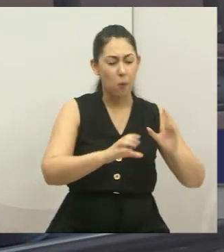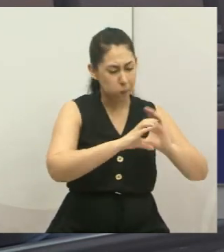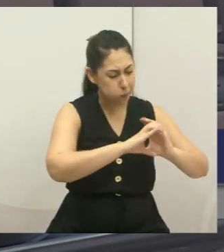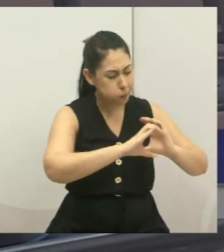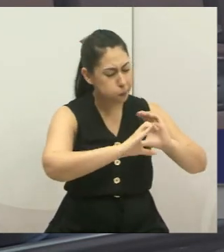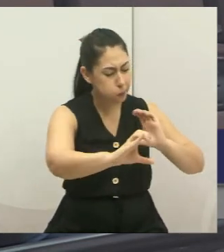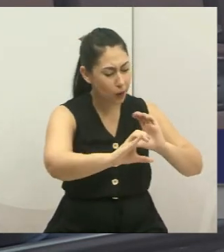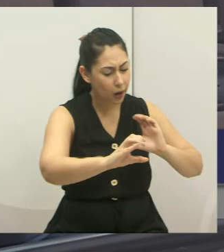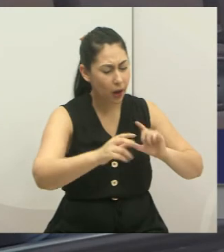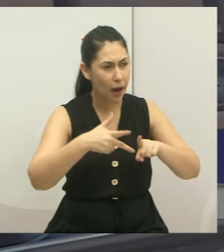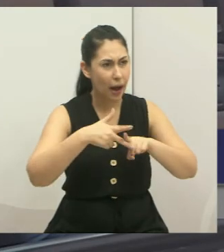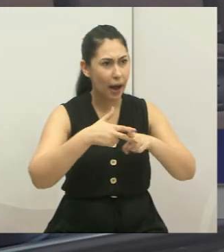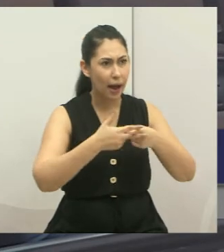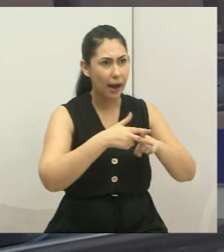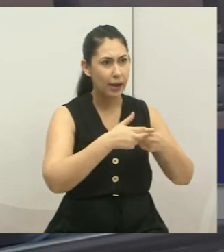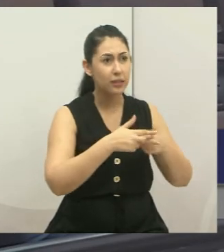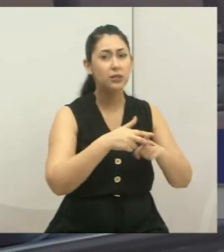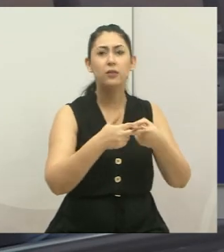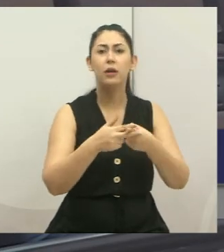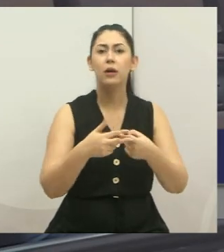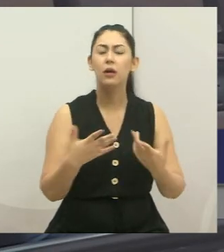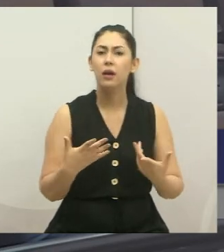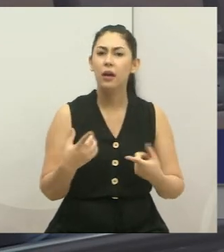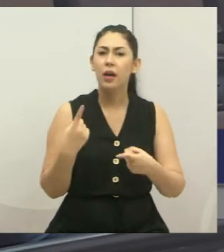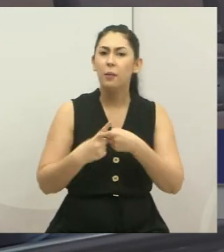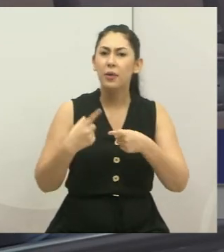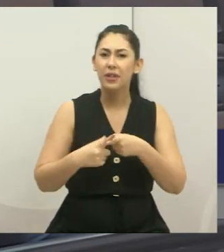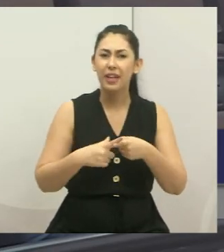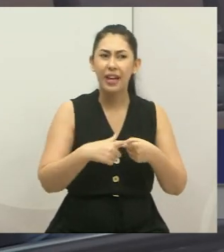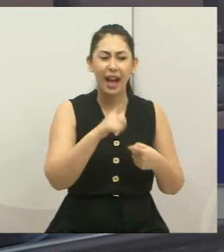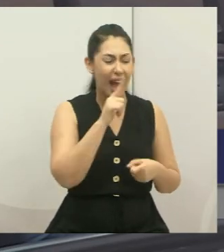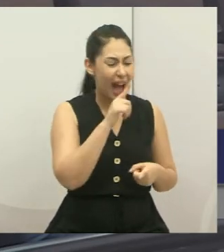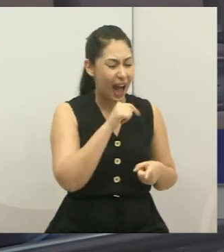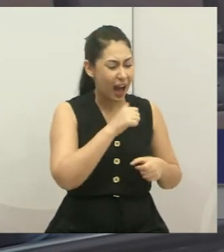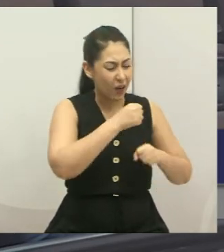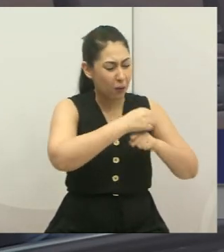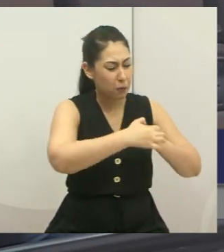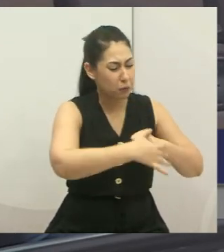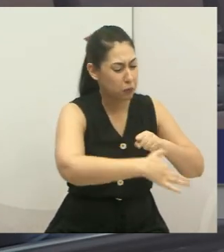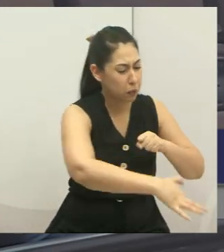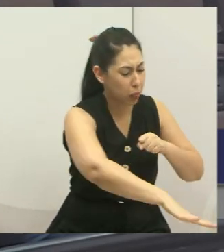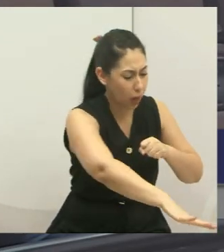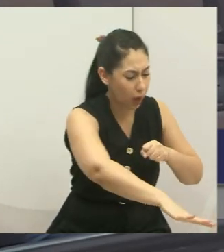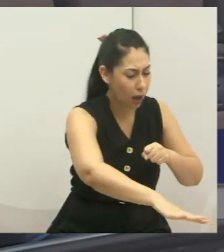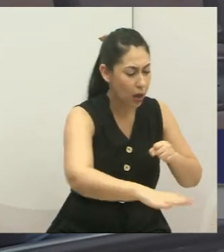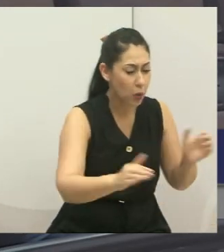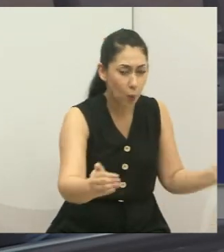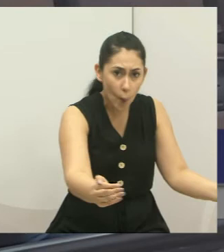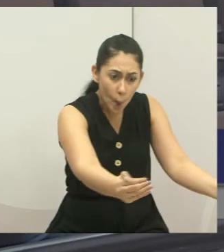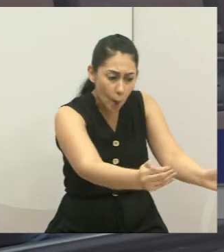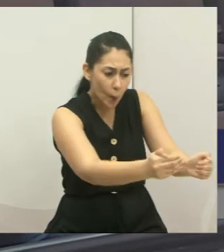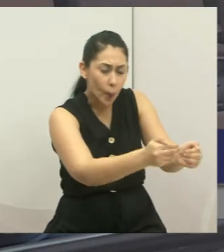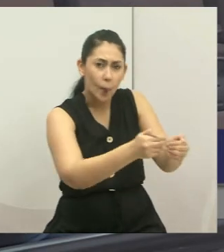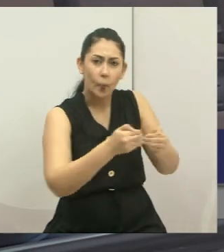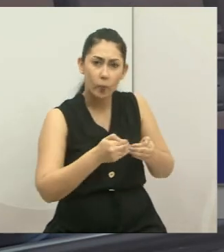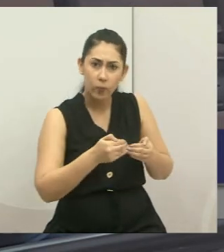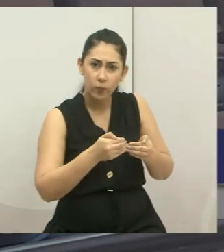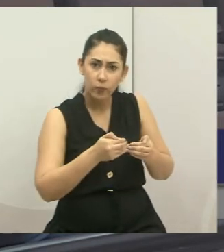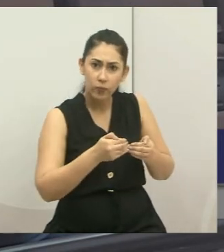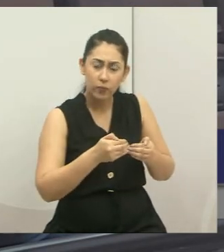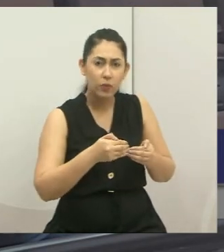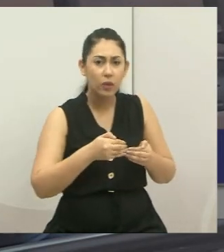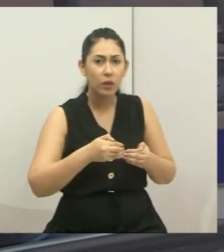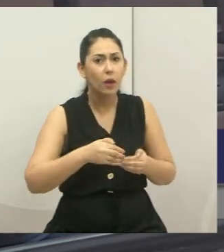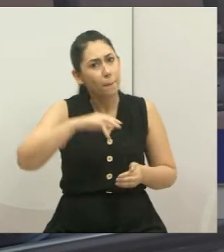tudo mais. Senhor, por que não capta aquela água que está sendo jogada no chão na hora ali, já não coloca uma mangueira, já não coloca